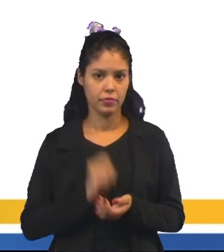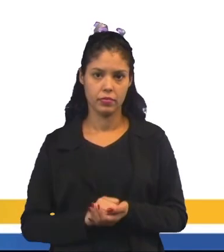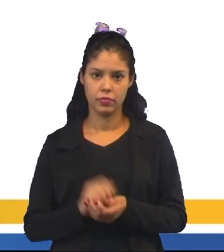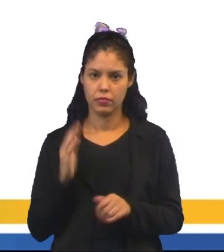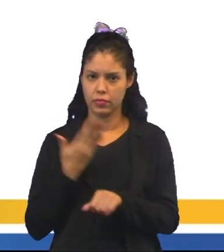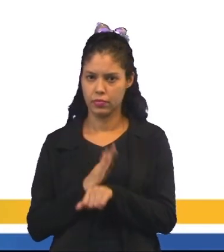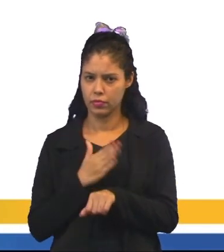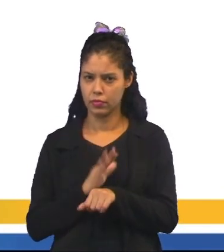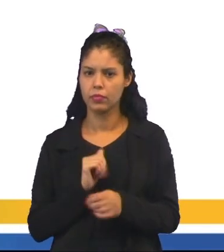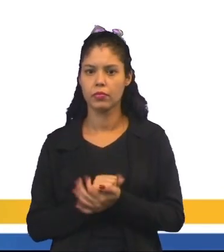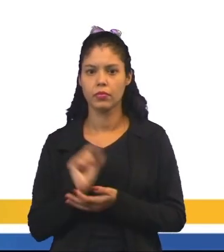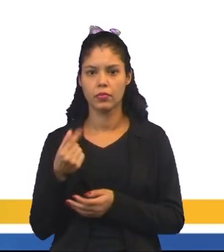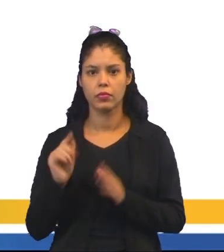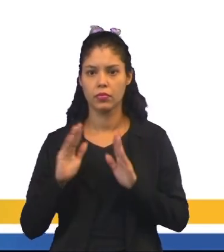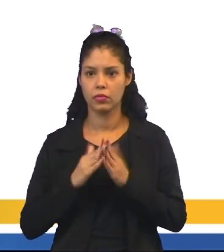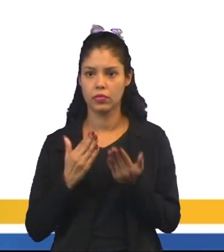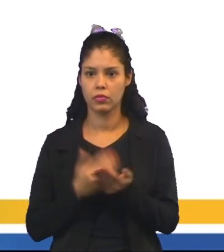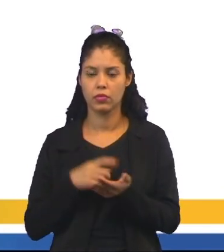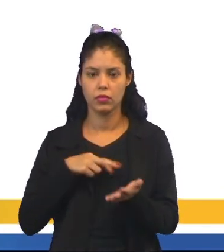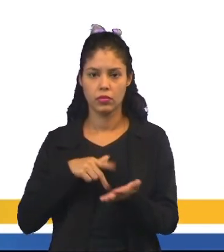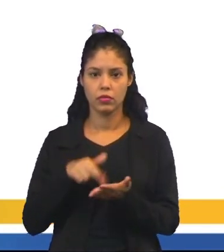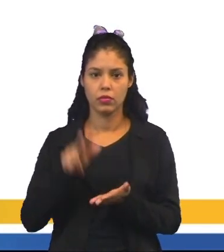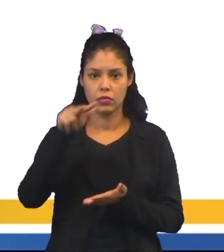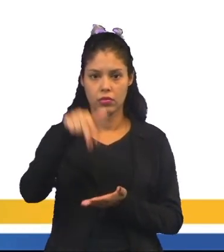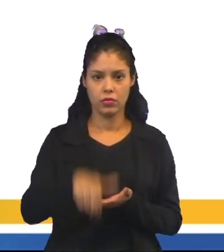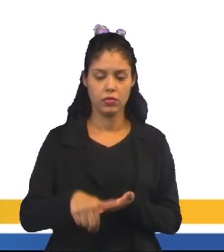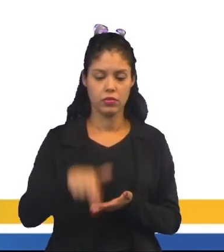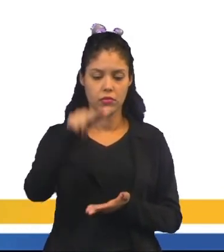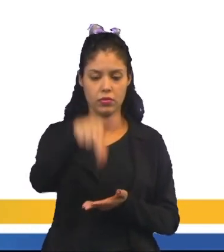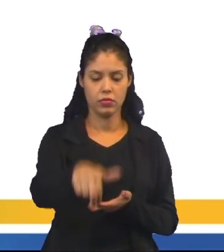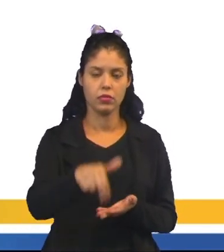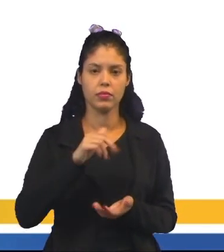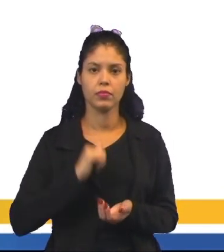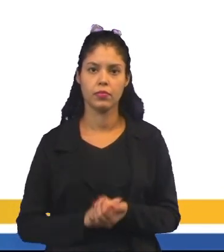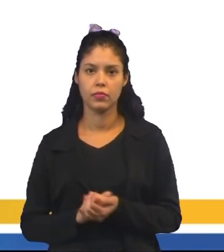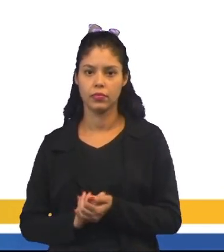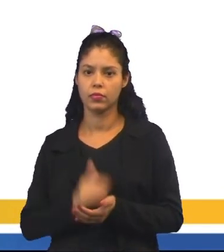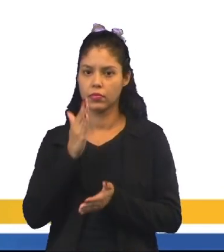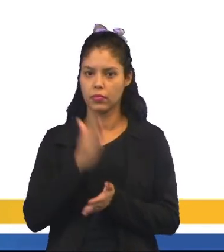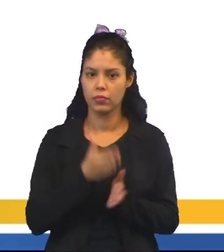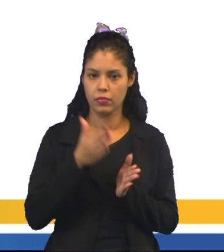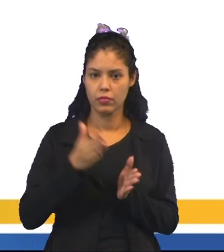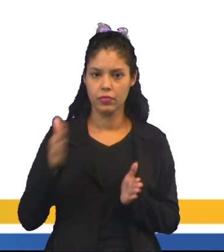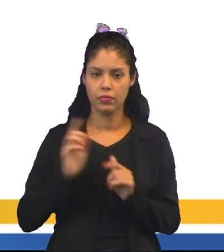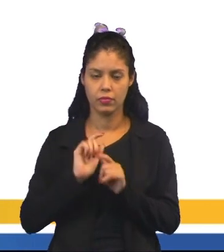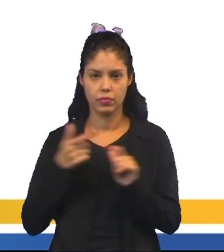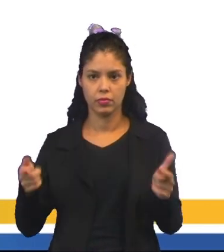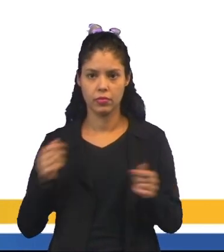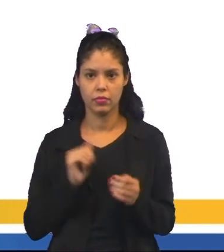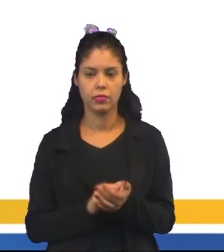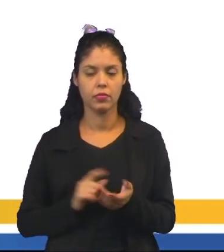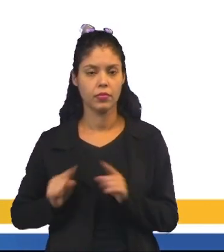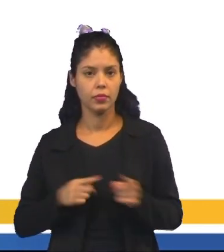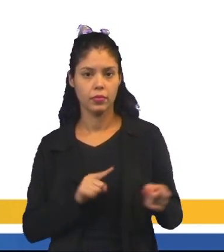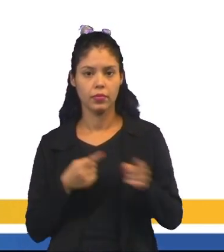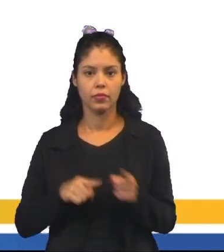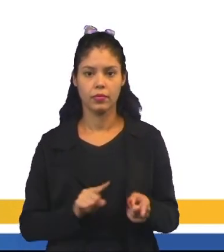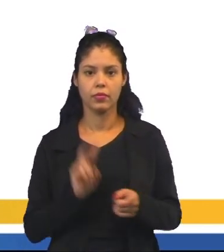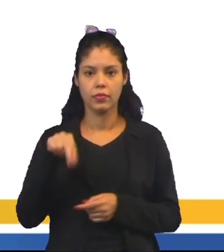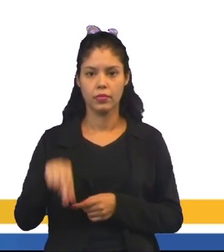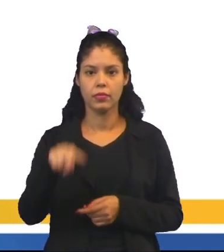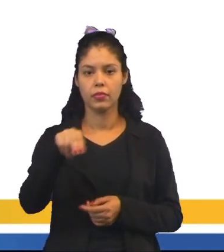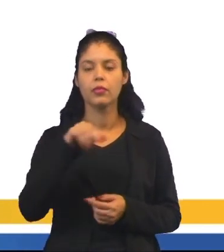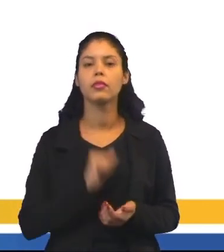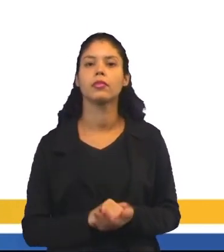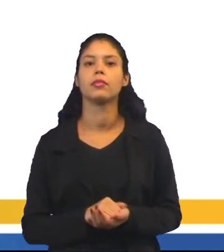tal praticar o parkour? Em uma escada, experimente pular o último degrau e gradativamente vá aumentando o seu desafio, pulando mais